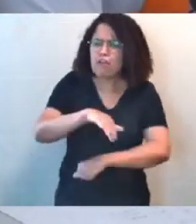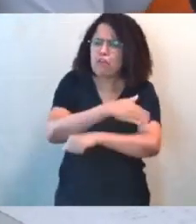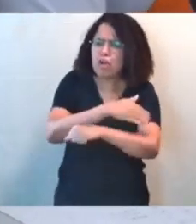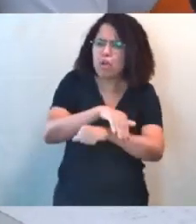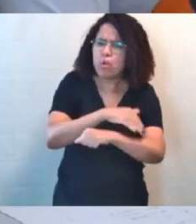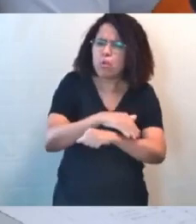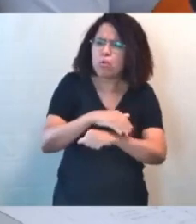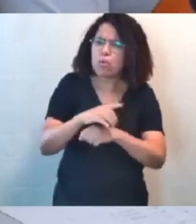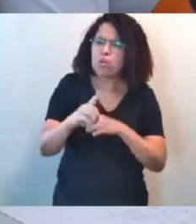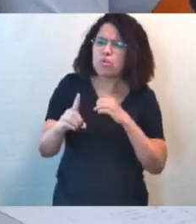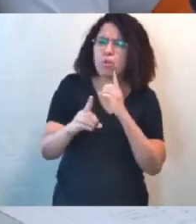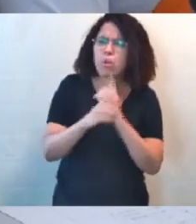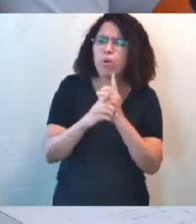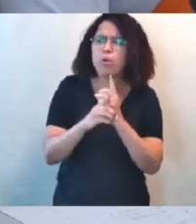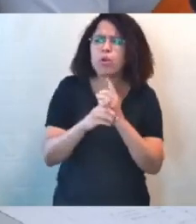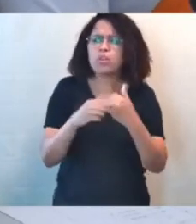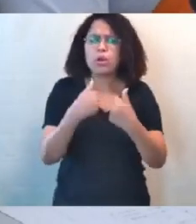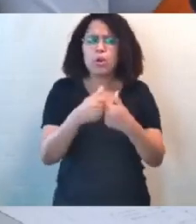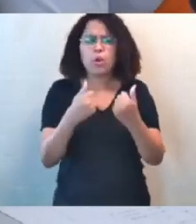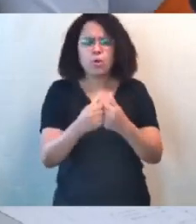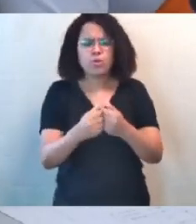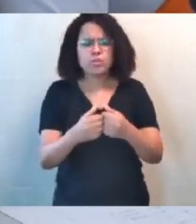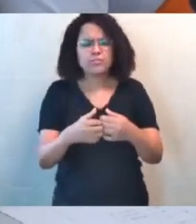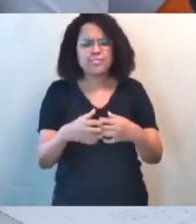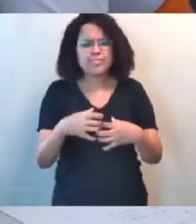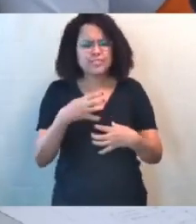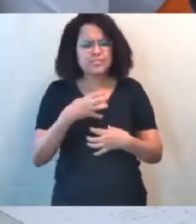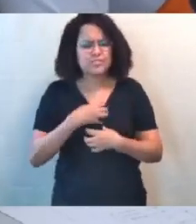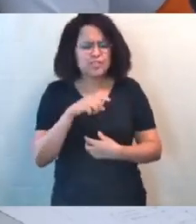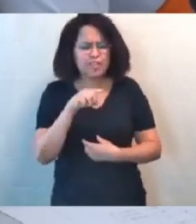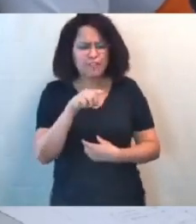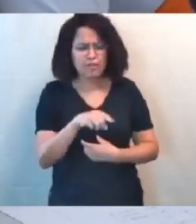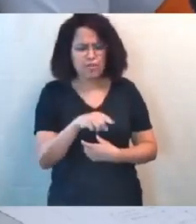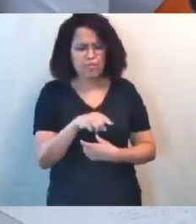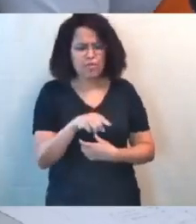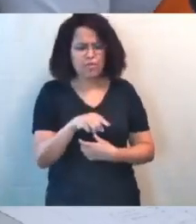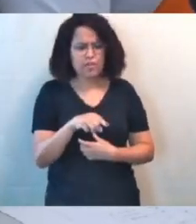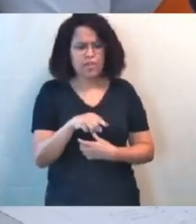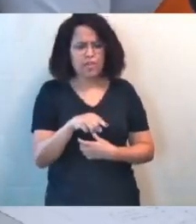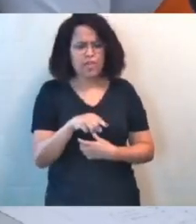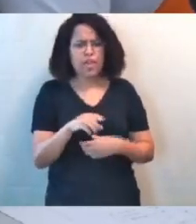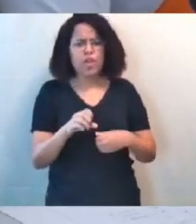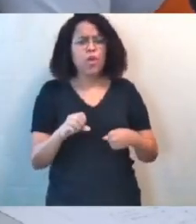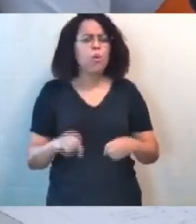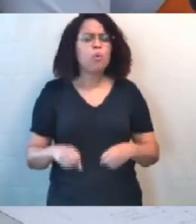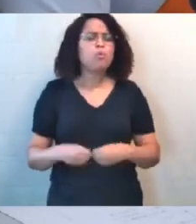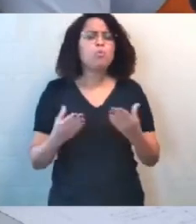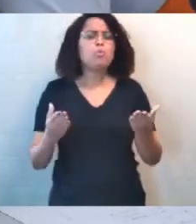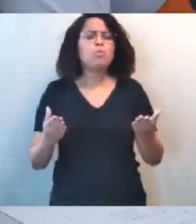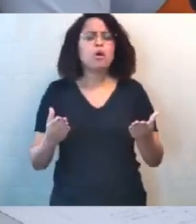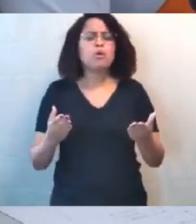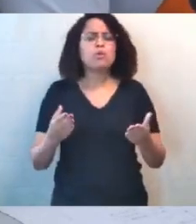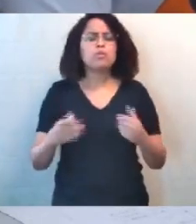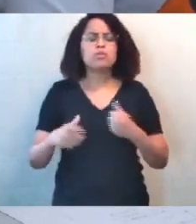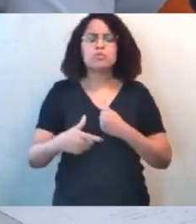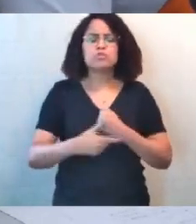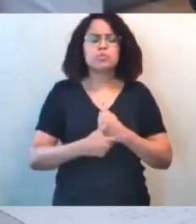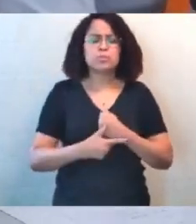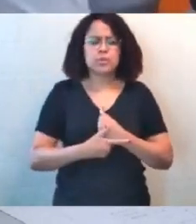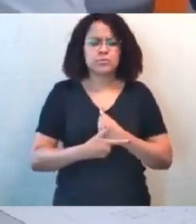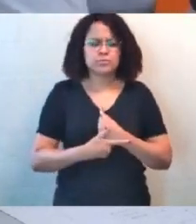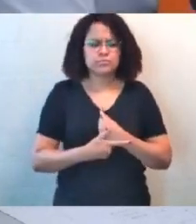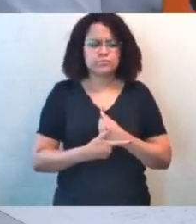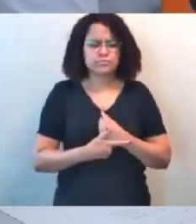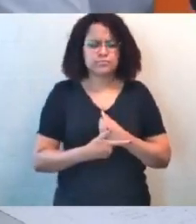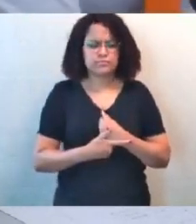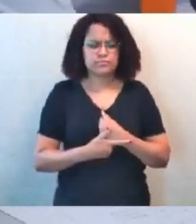pessoas, o que a gente vai poder fazer com isso? Qual que é o nosso papel? Eu gostaria que o senhor me respondesse. O que o senhor vai fazer com isso? Qual a atitude que